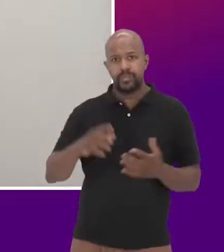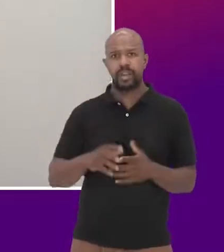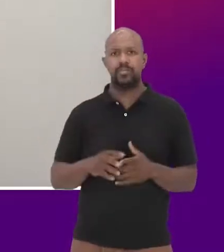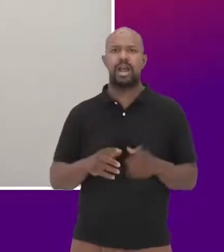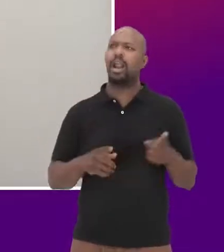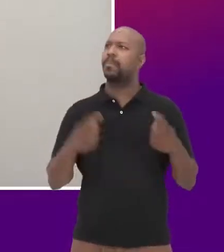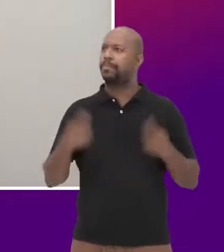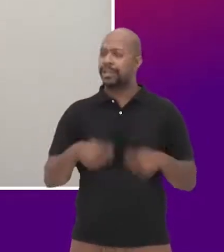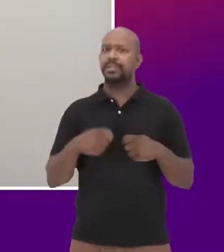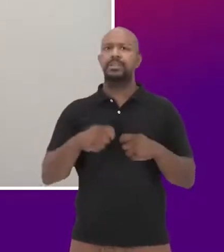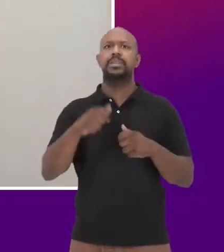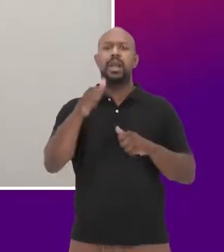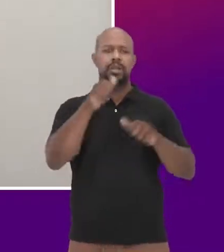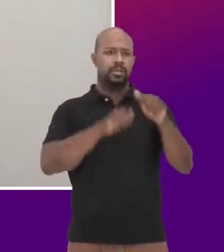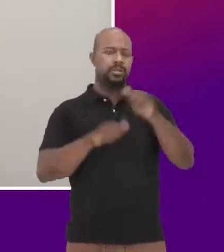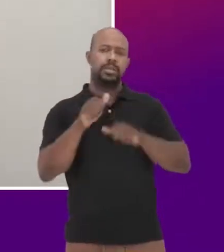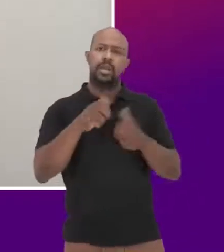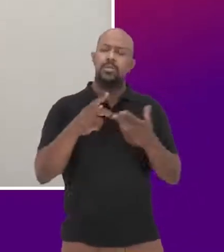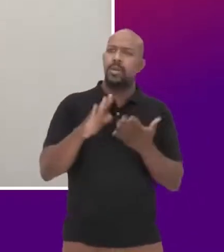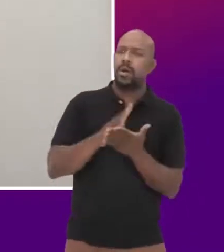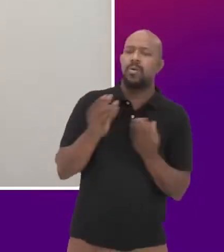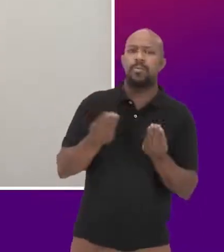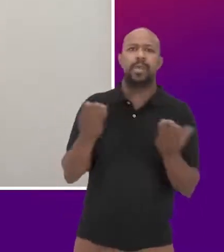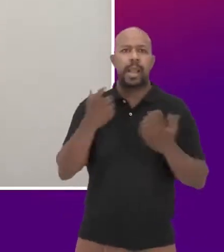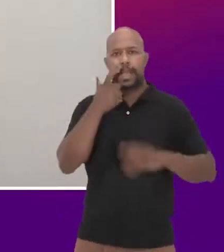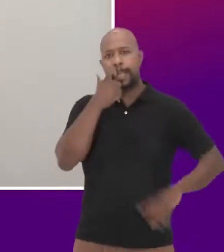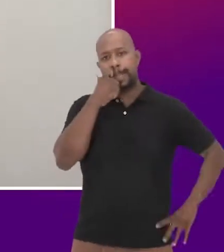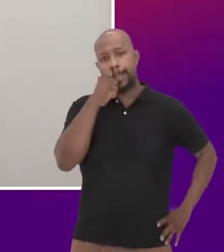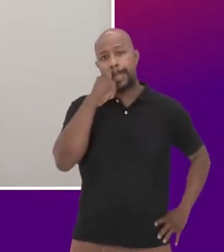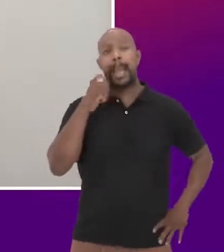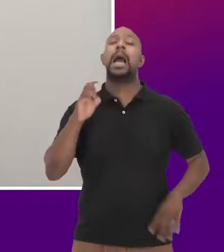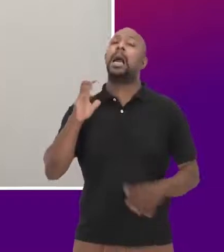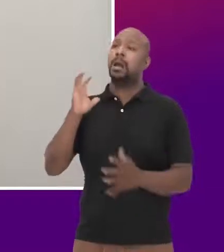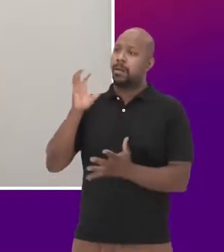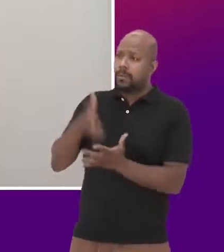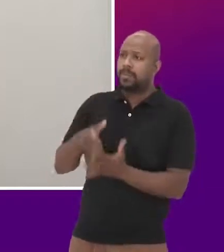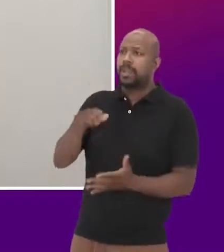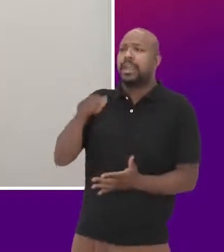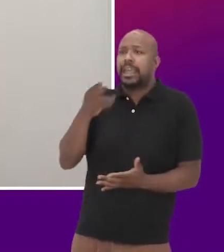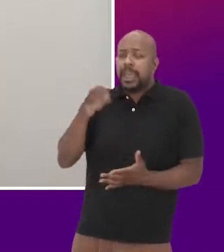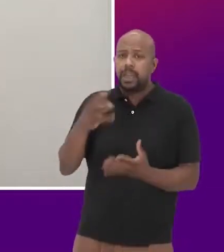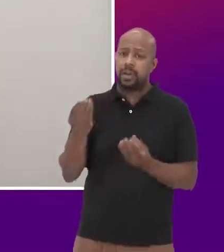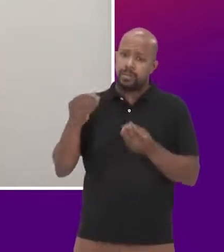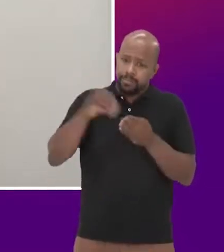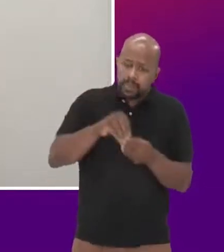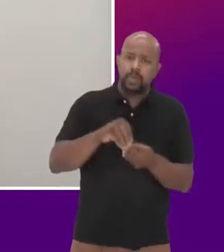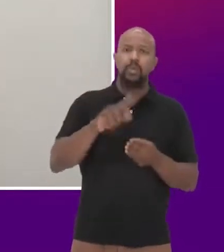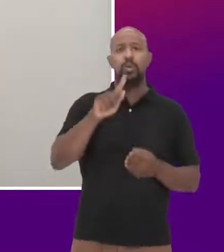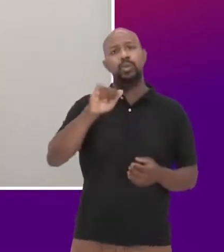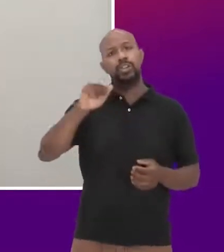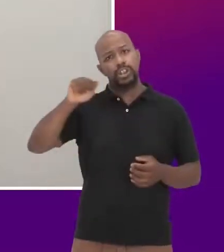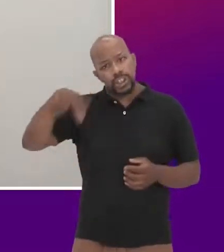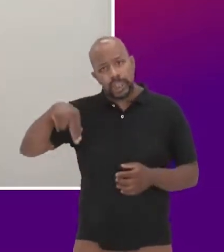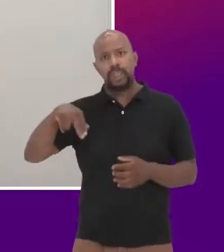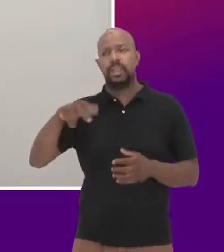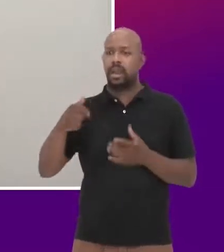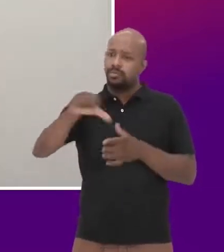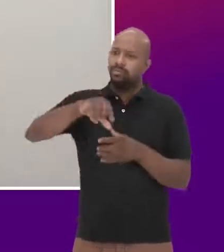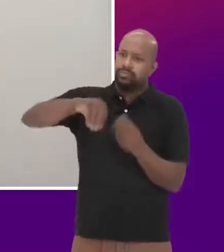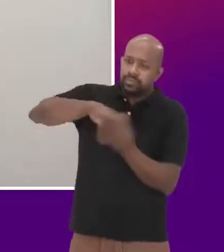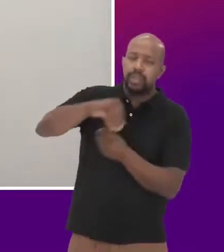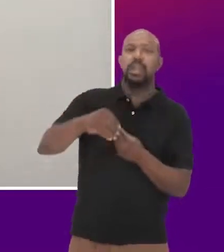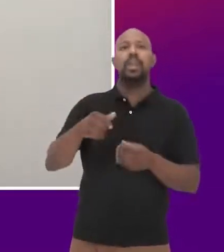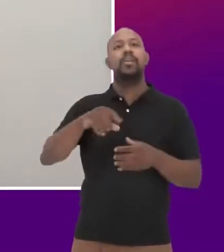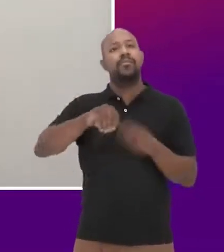disseram: eles precisam tomar quinino. E aí eles compravam o quinino, punham no gin, e assim foi inventado o